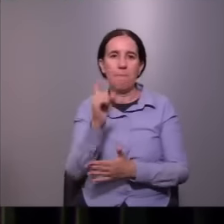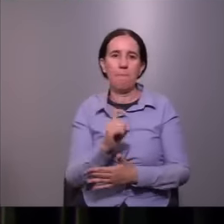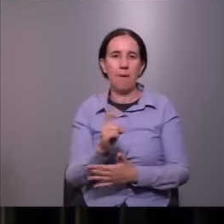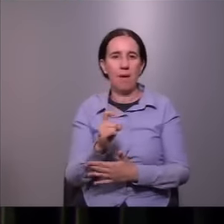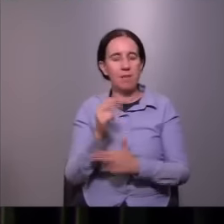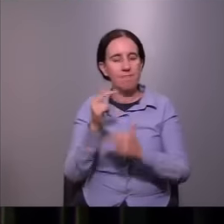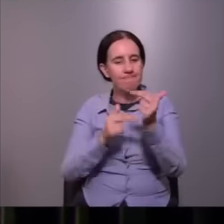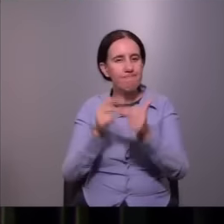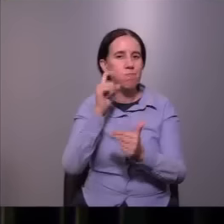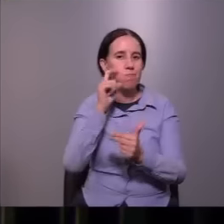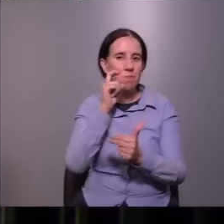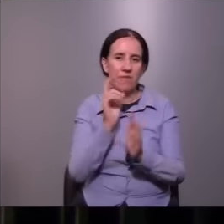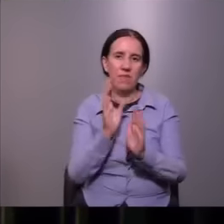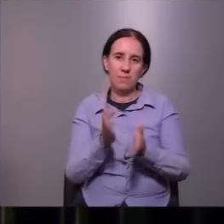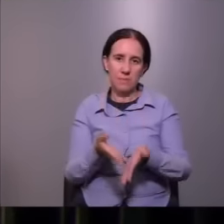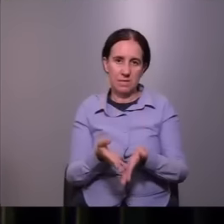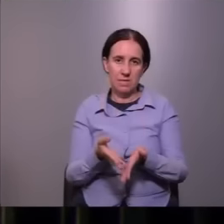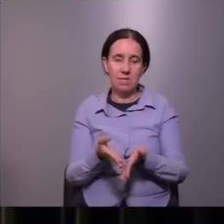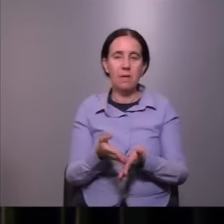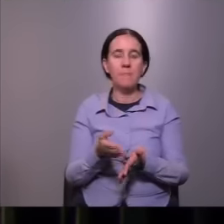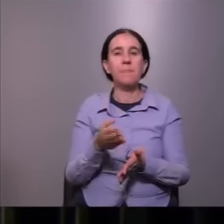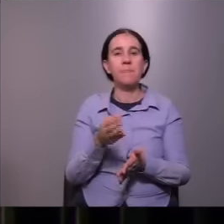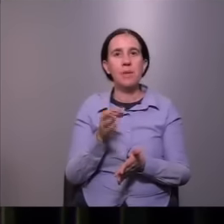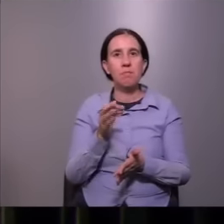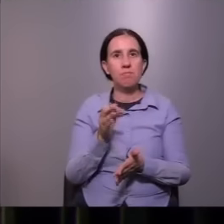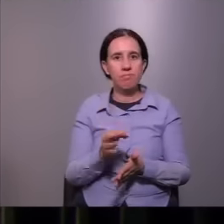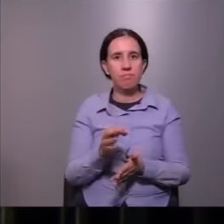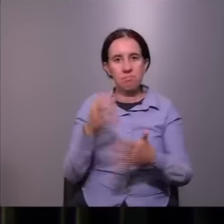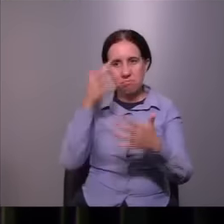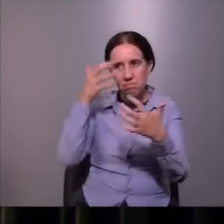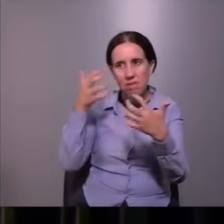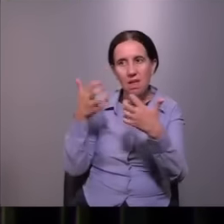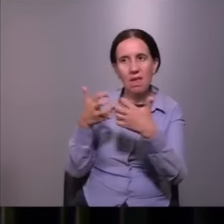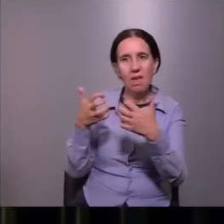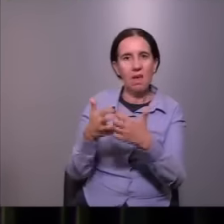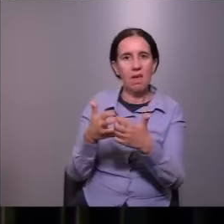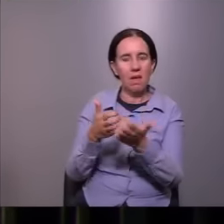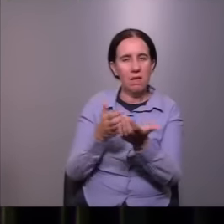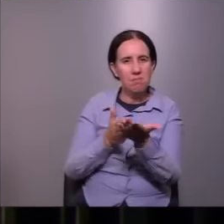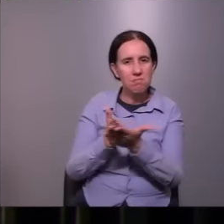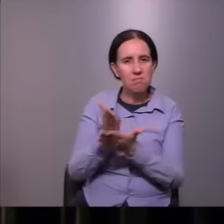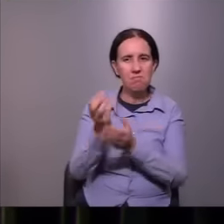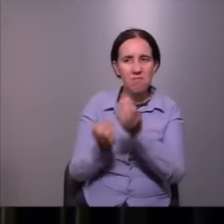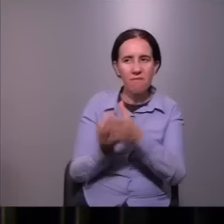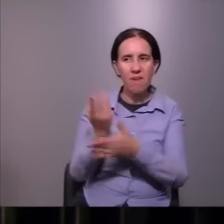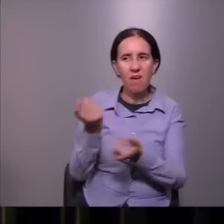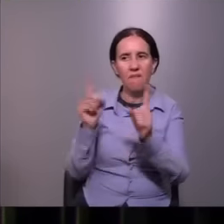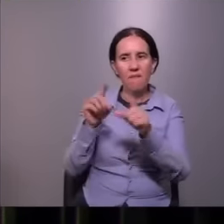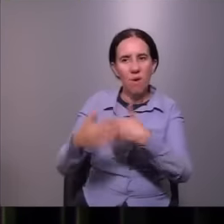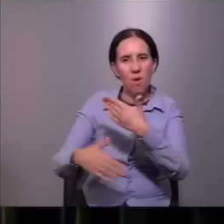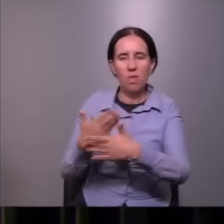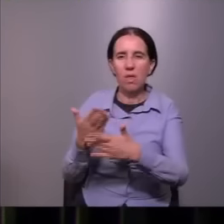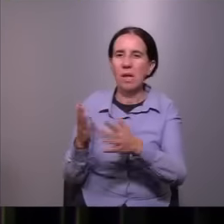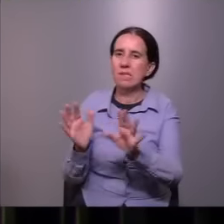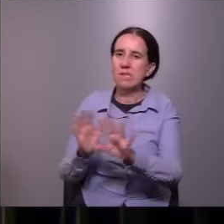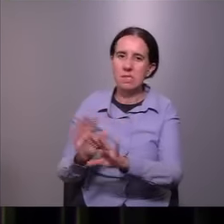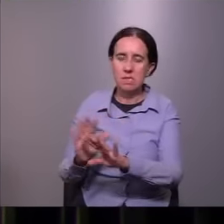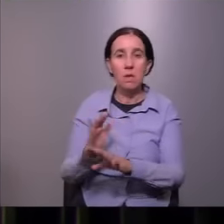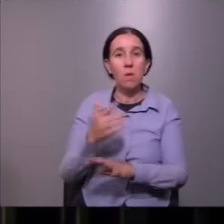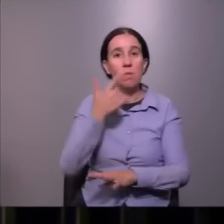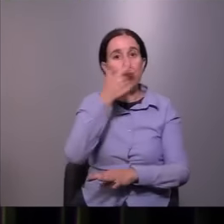le Seigneur enseigne au monde à aimer la paix, à la construire et à la défendre, et contre